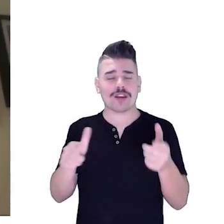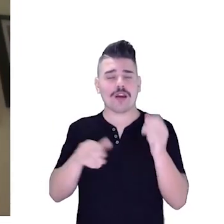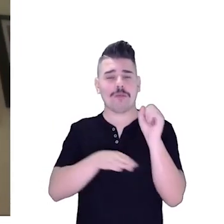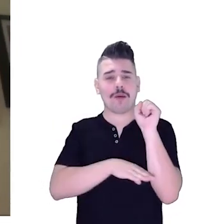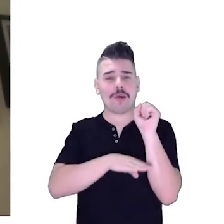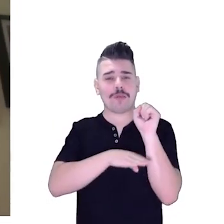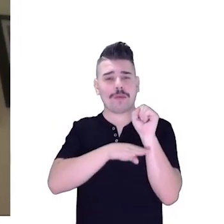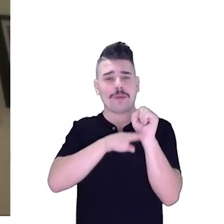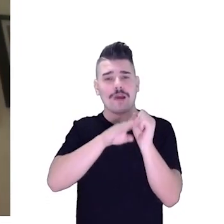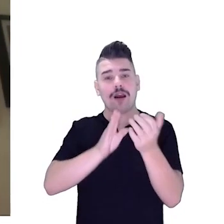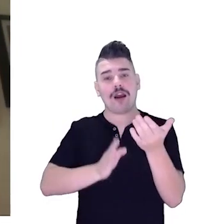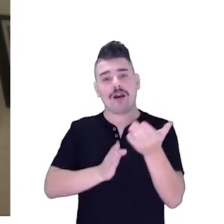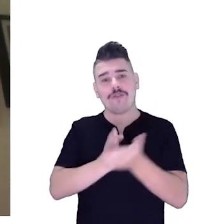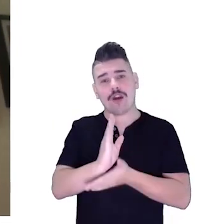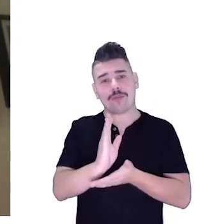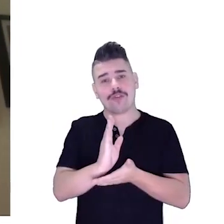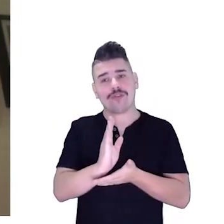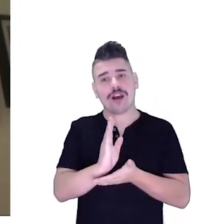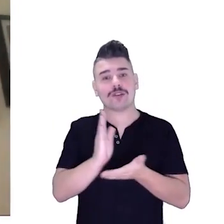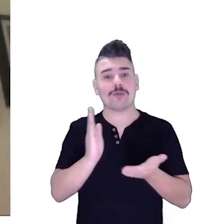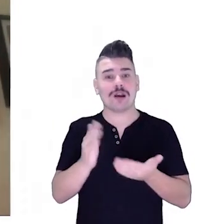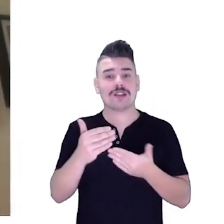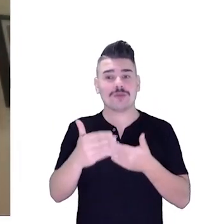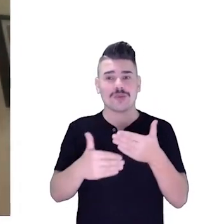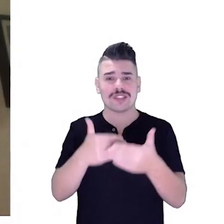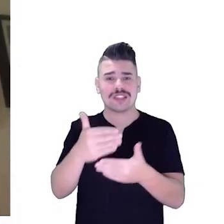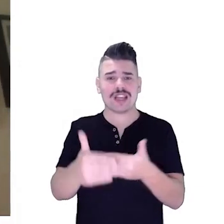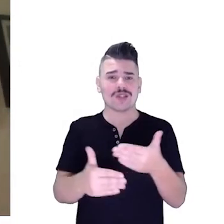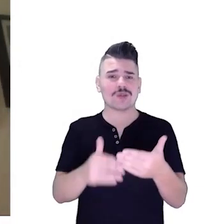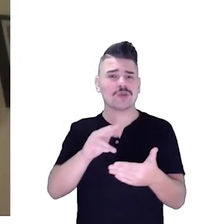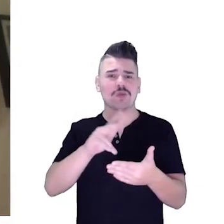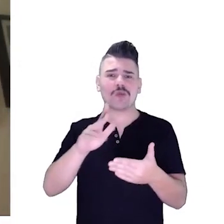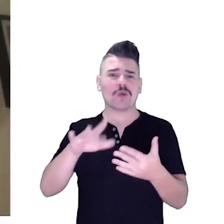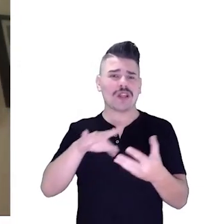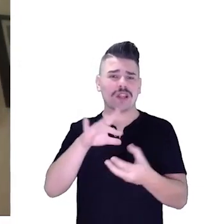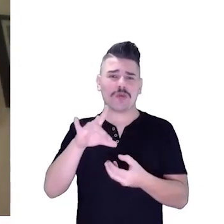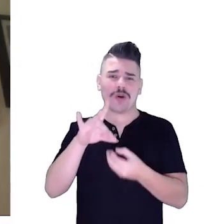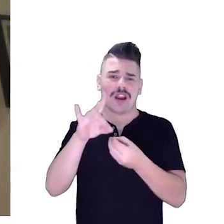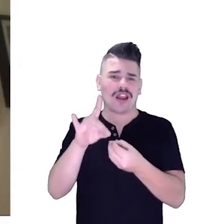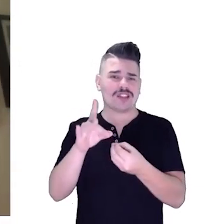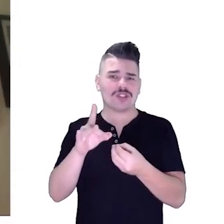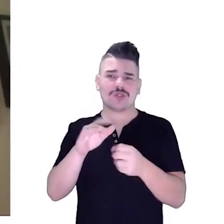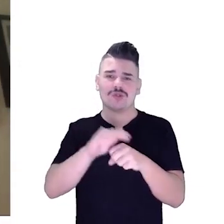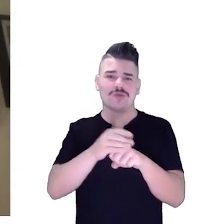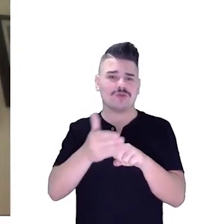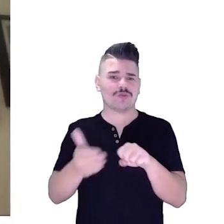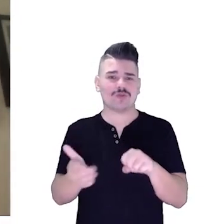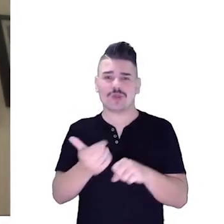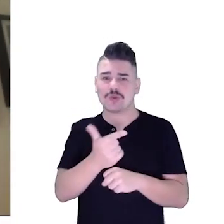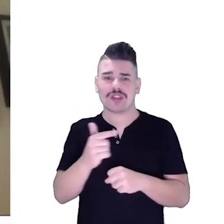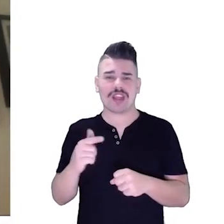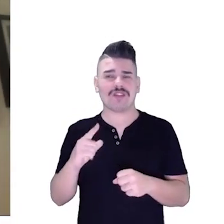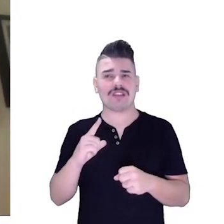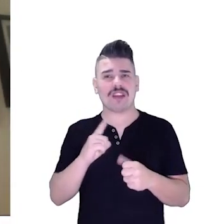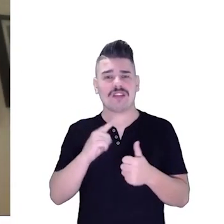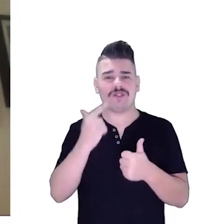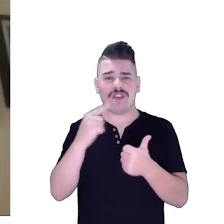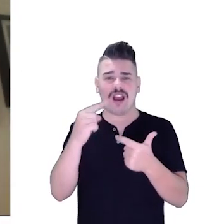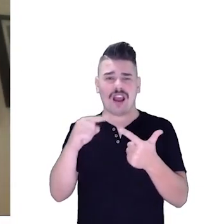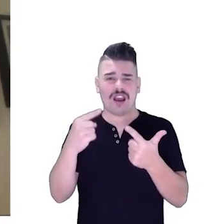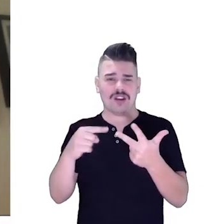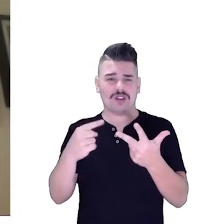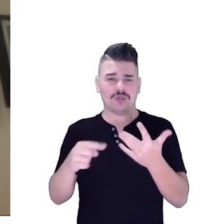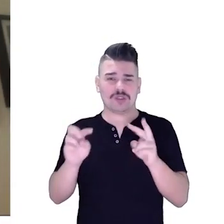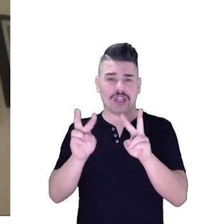com aquilo que é mais burocrático na democracia, mas que não é um processo democrático e que também está atravessado,